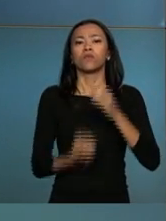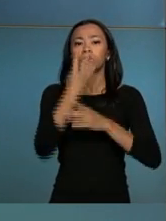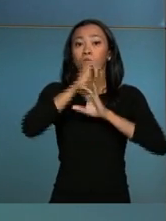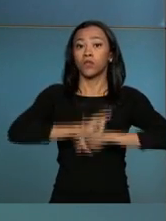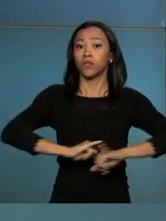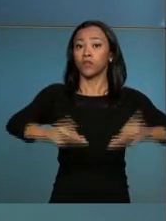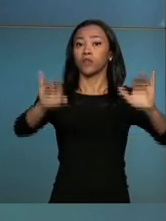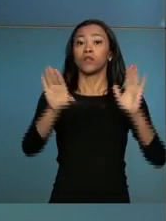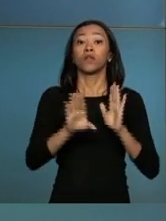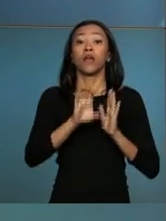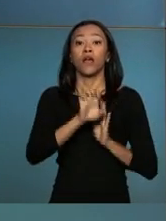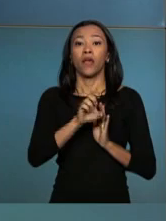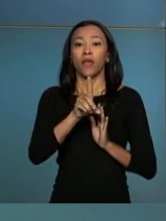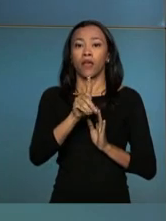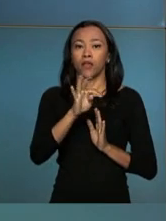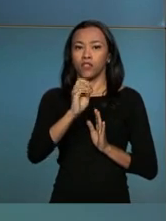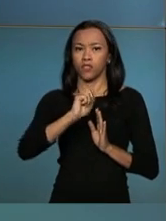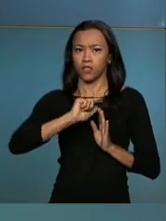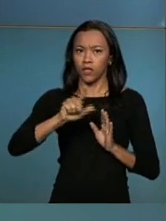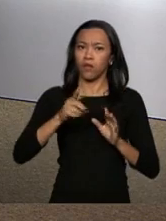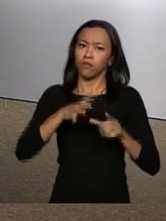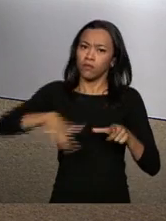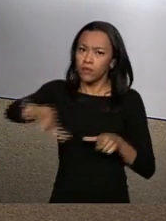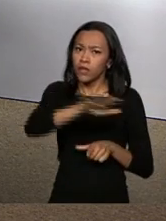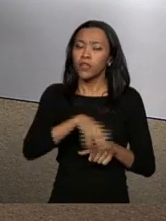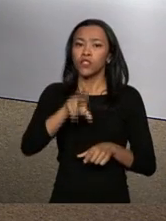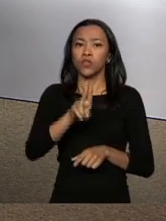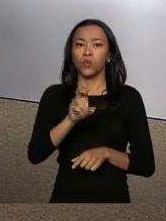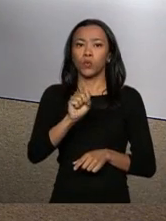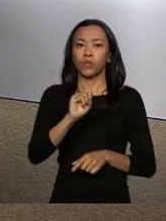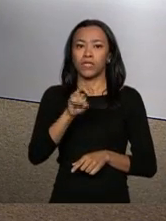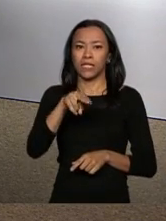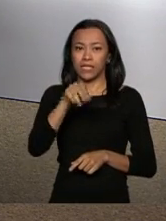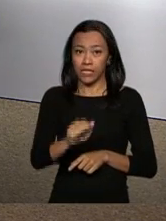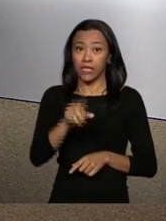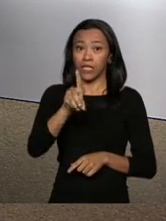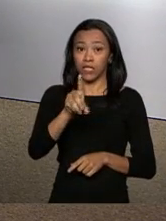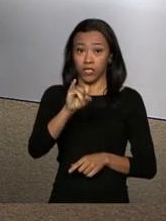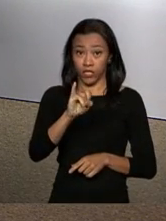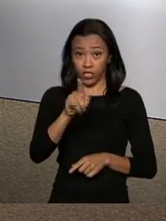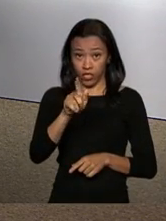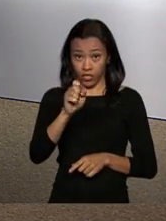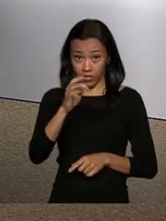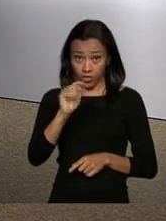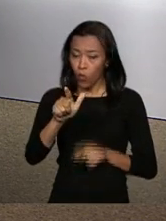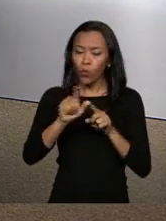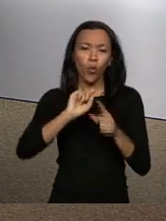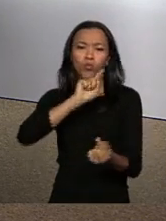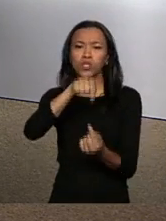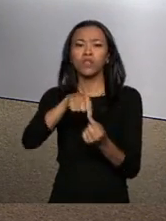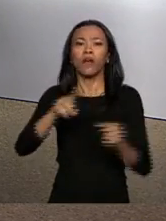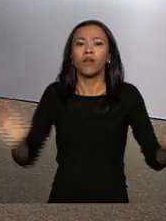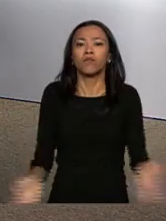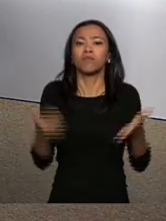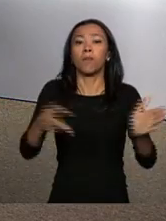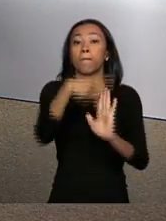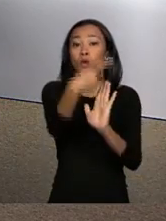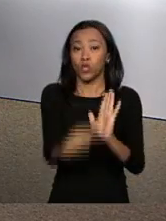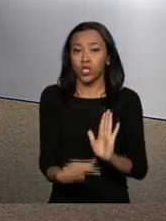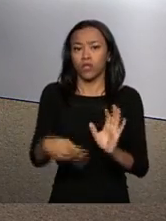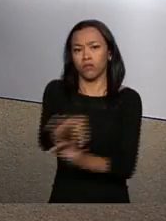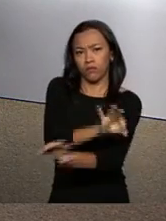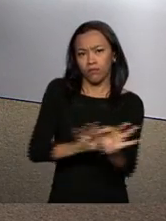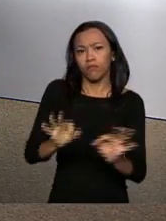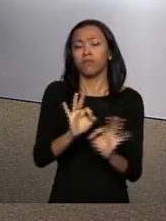do edital para o programa usinas digitais o programa usinas digitais incentiva projetos de inovação e desenvolvimento